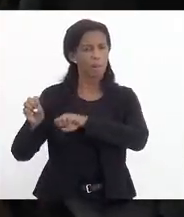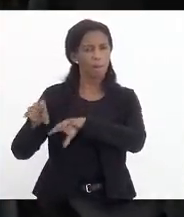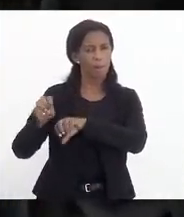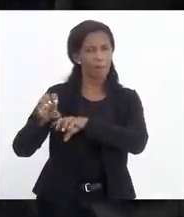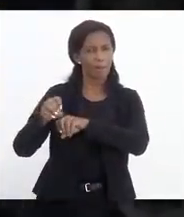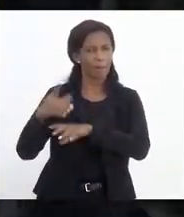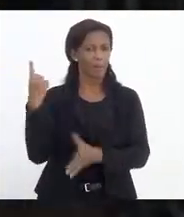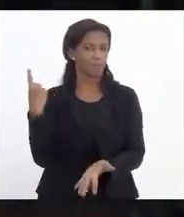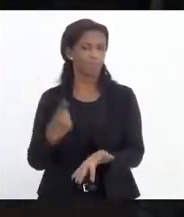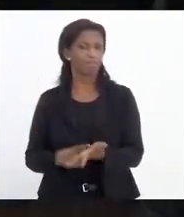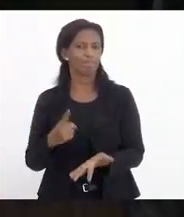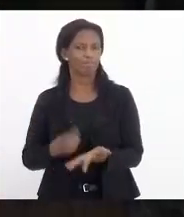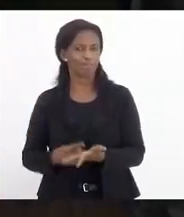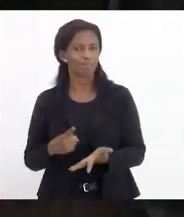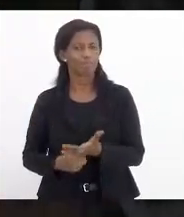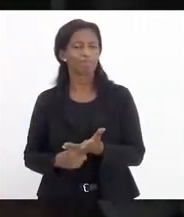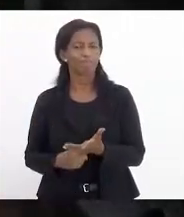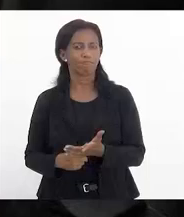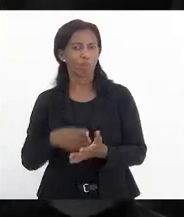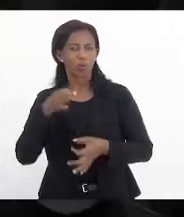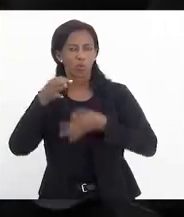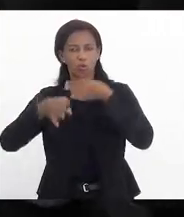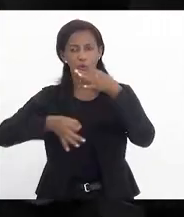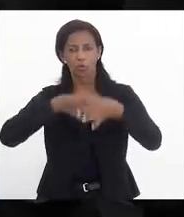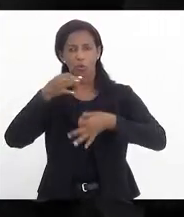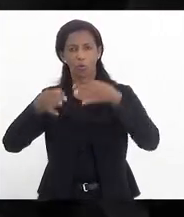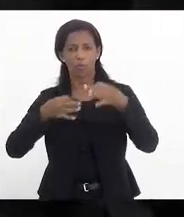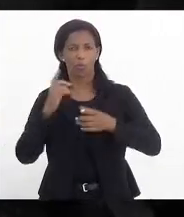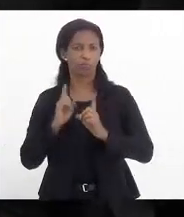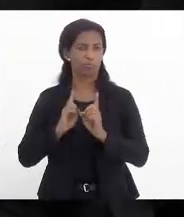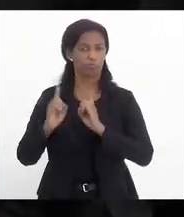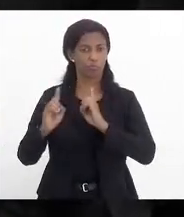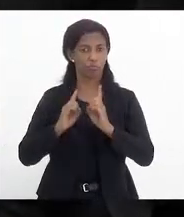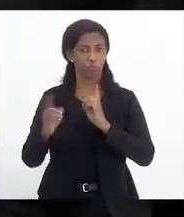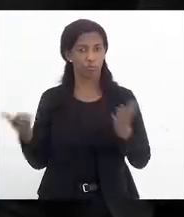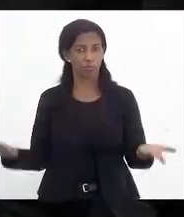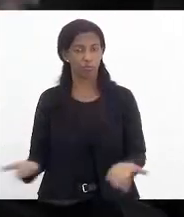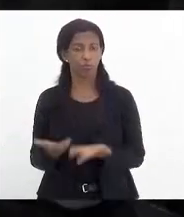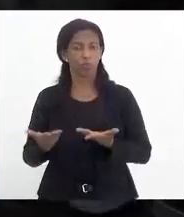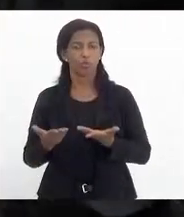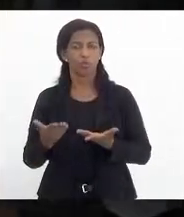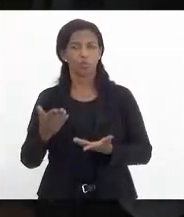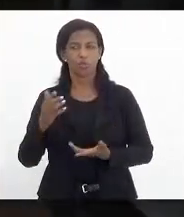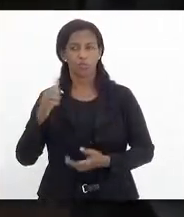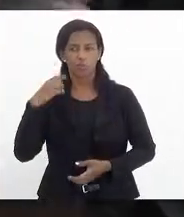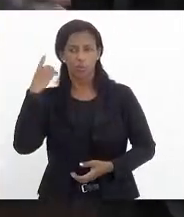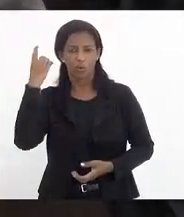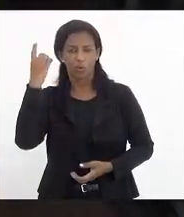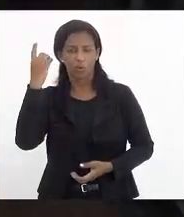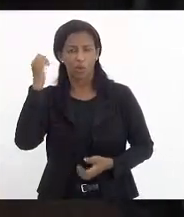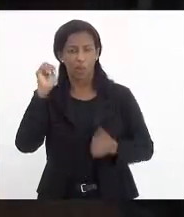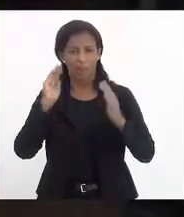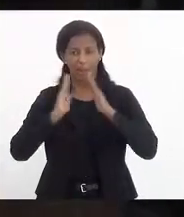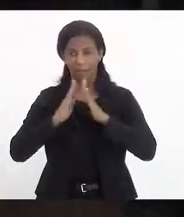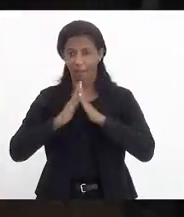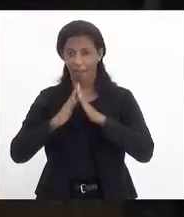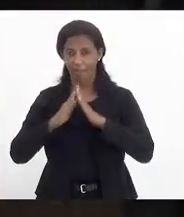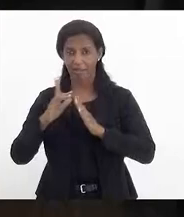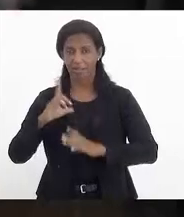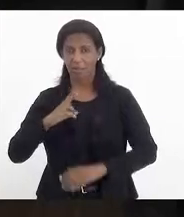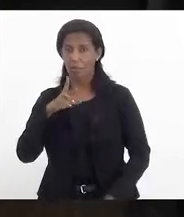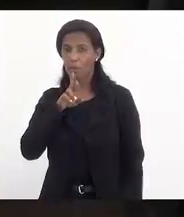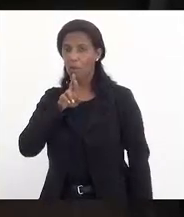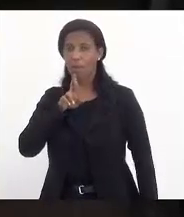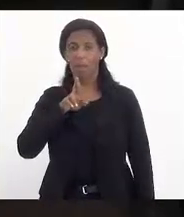de comprometimento, de convergência, de diálogo, o que faz com que hoje o Parlamento tenha possibilidade de dar uma grande